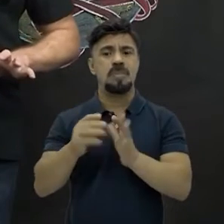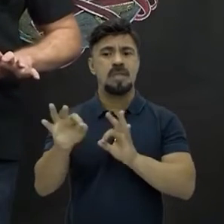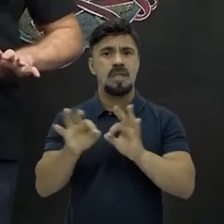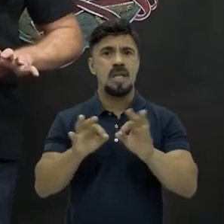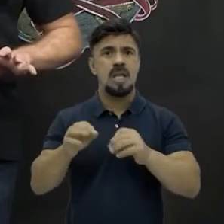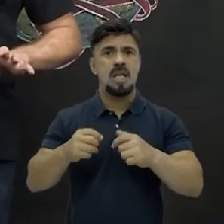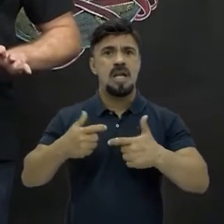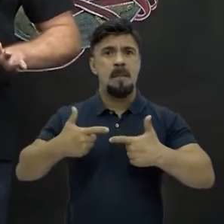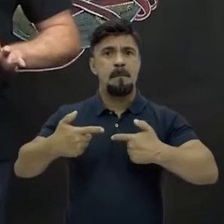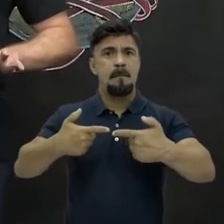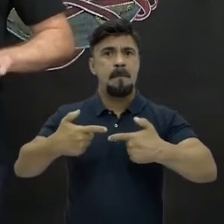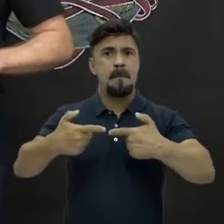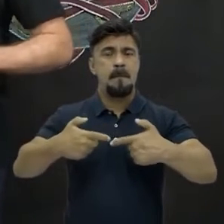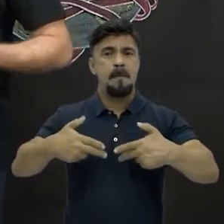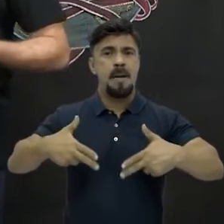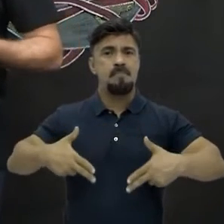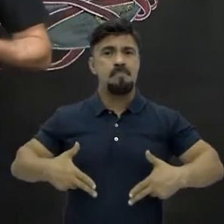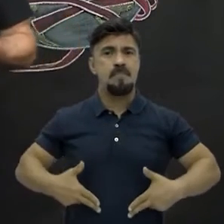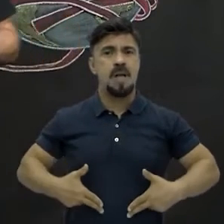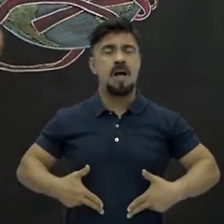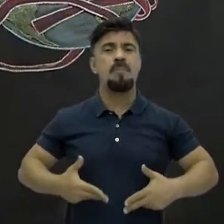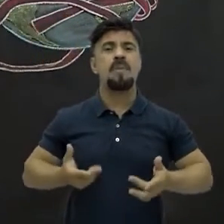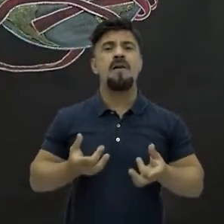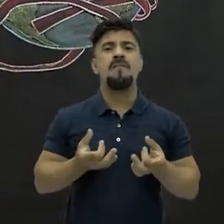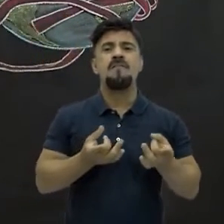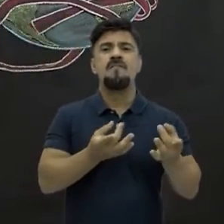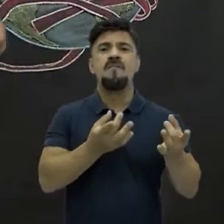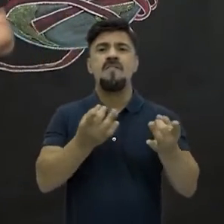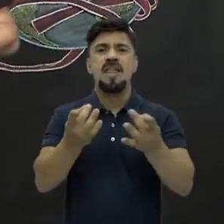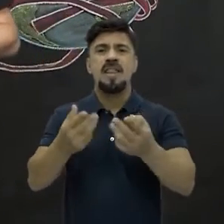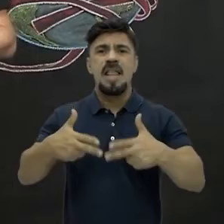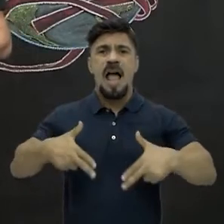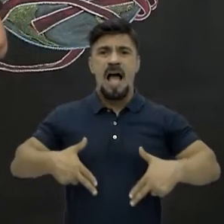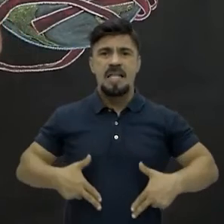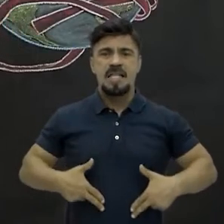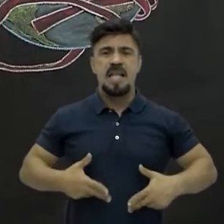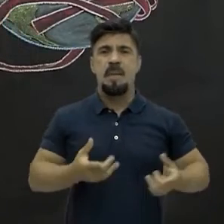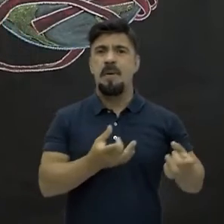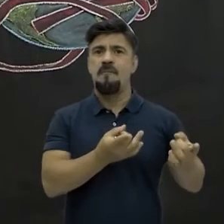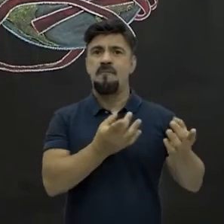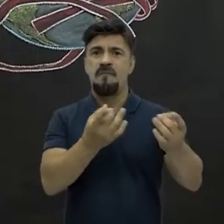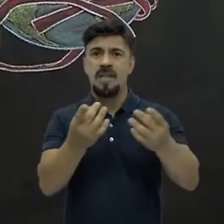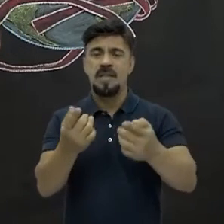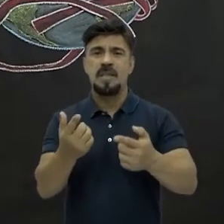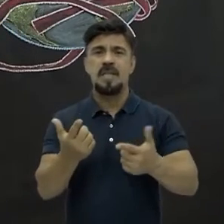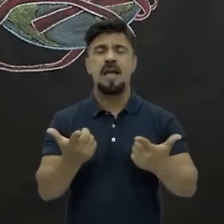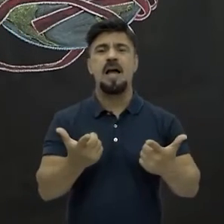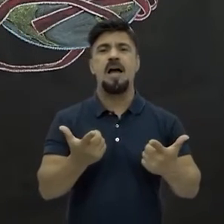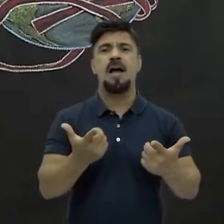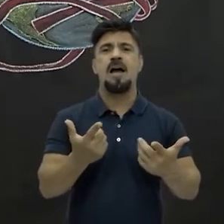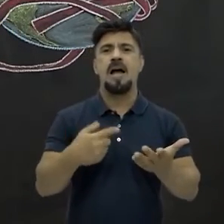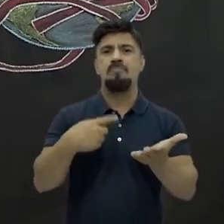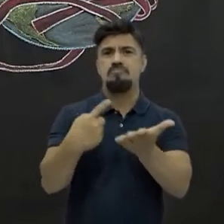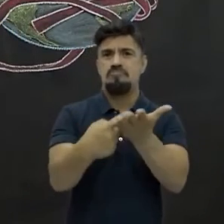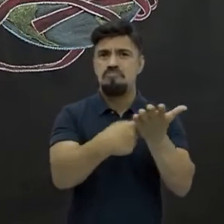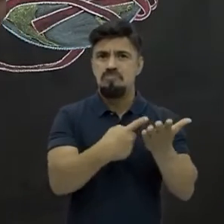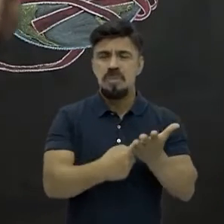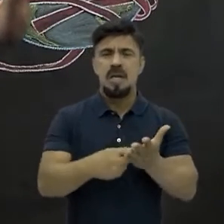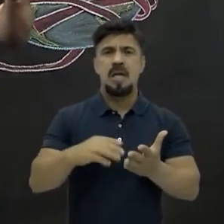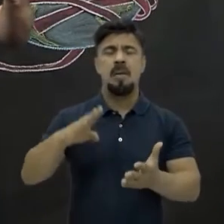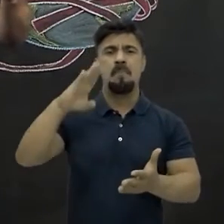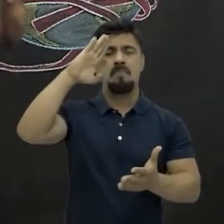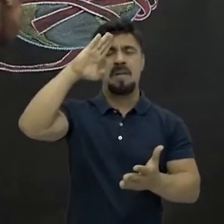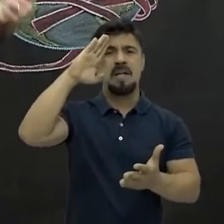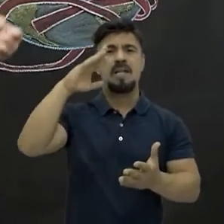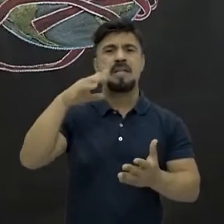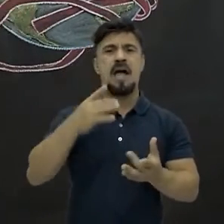do território estadunidense. Então ele vendia as armas tanto para um lado de uma aliança militar quanto para